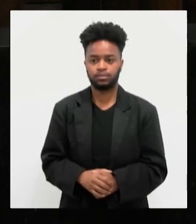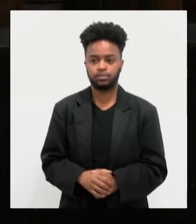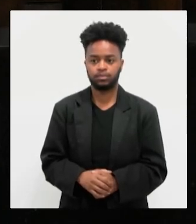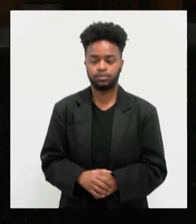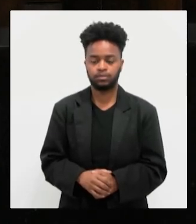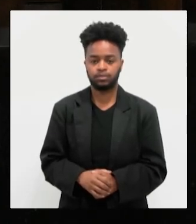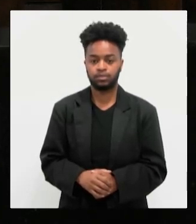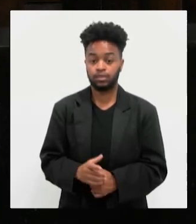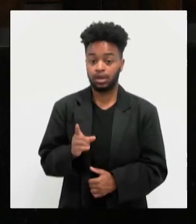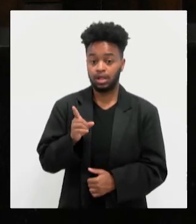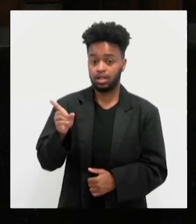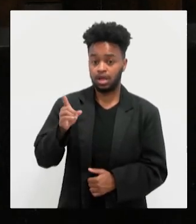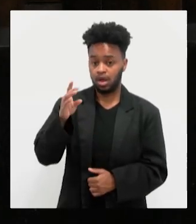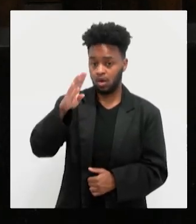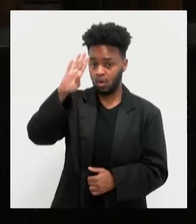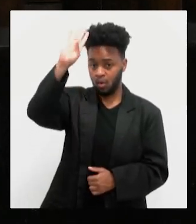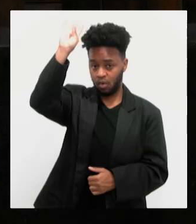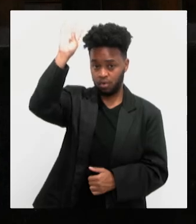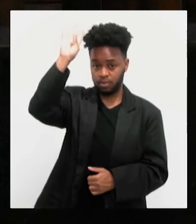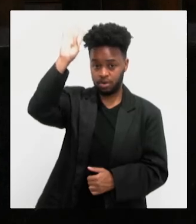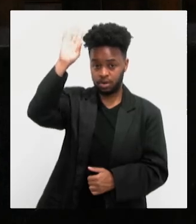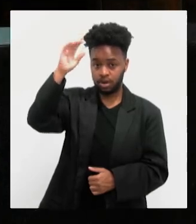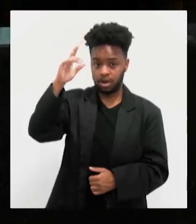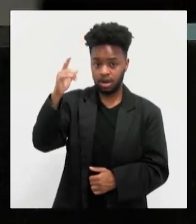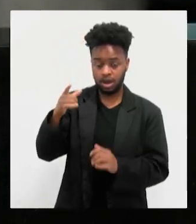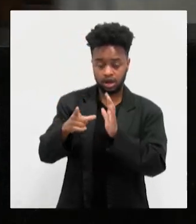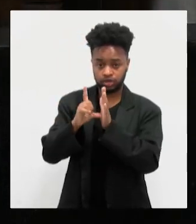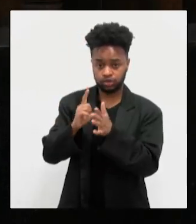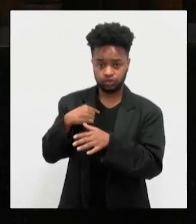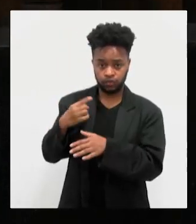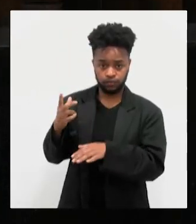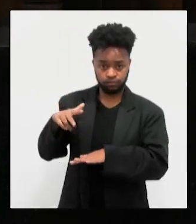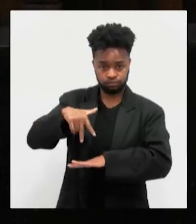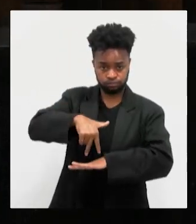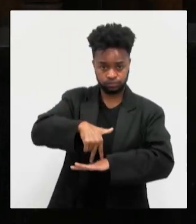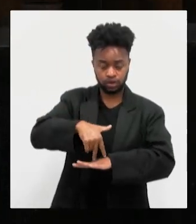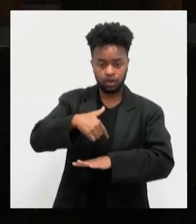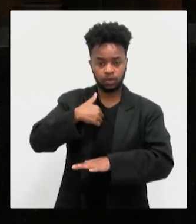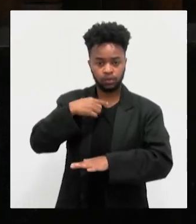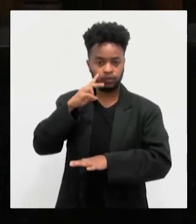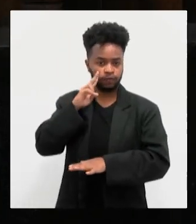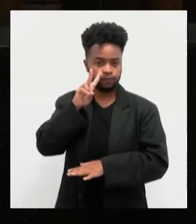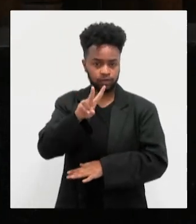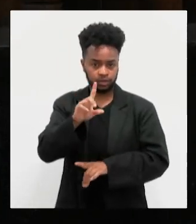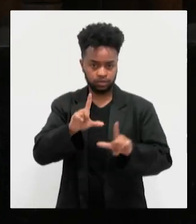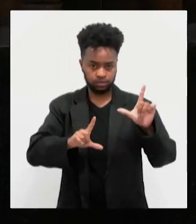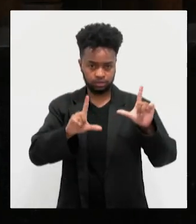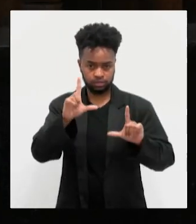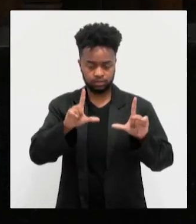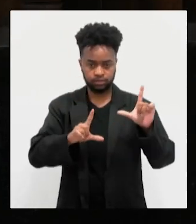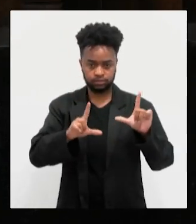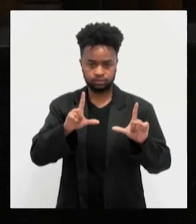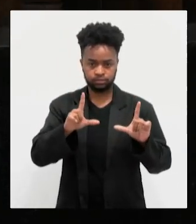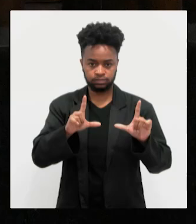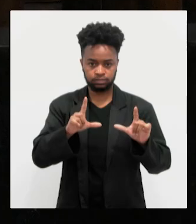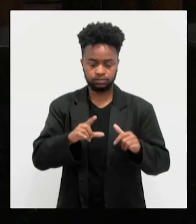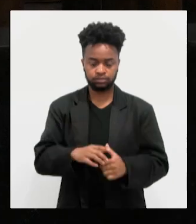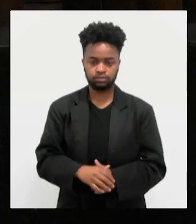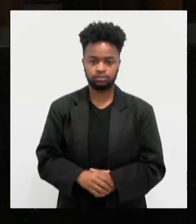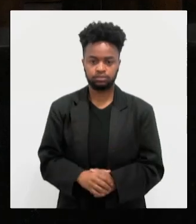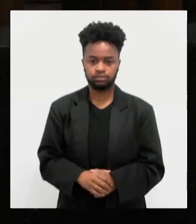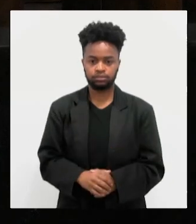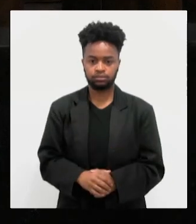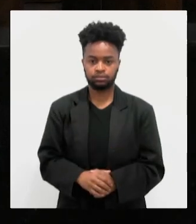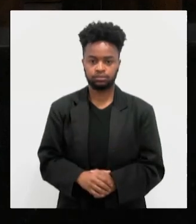Em Roma, antes de sair de casa, eu olhei a televisão, deputado Valdaciase,